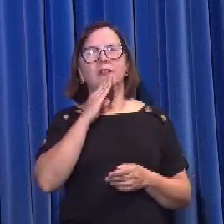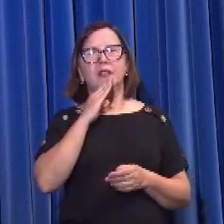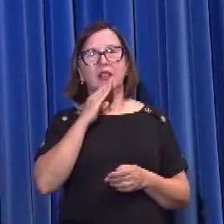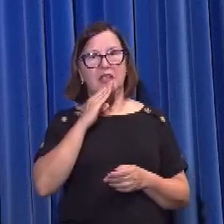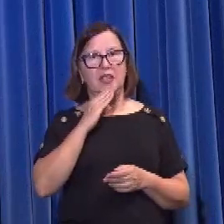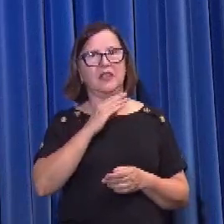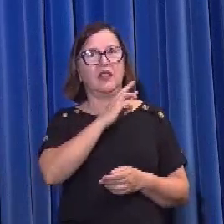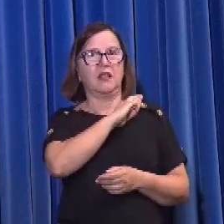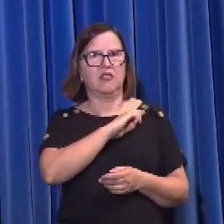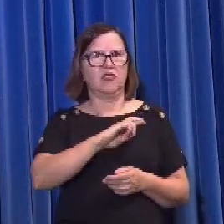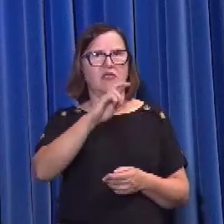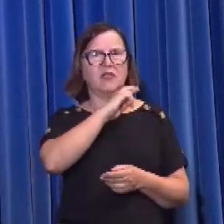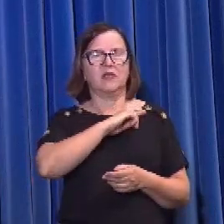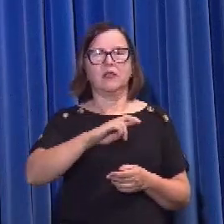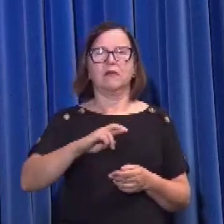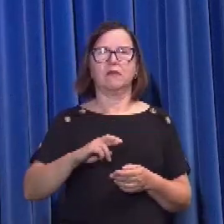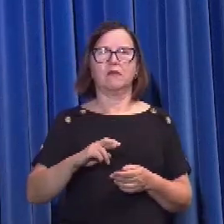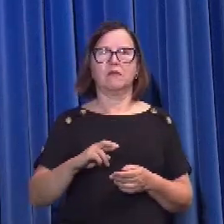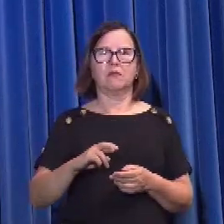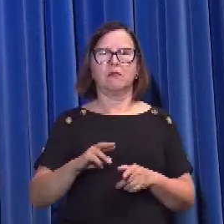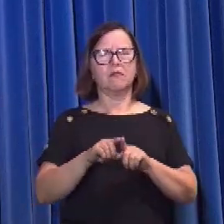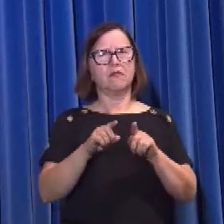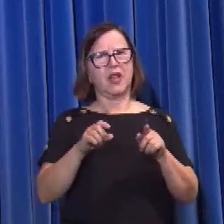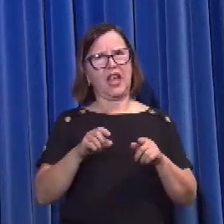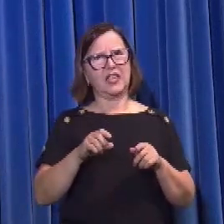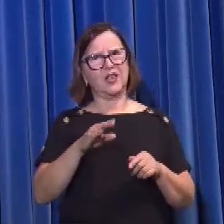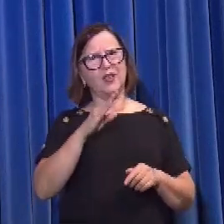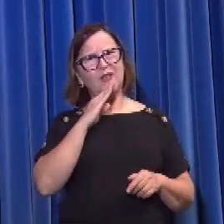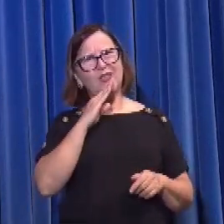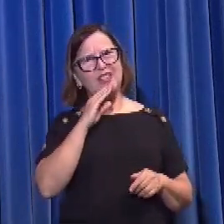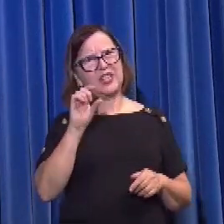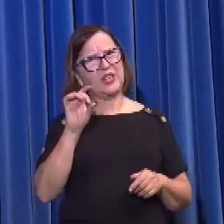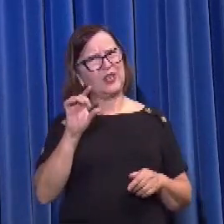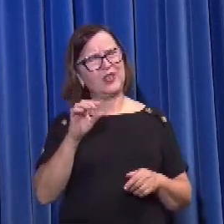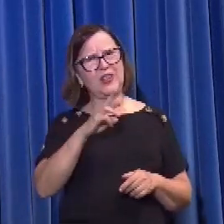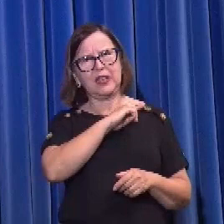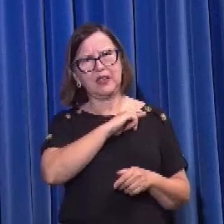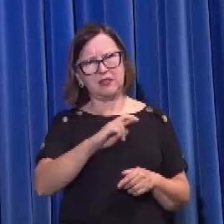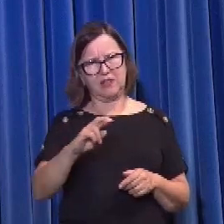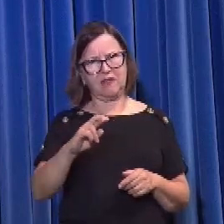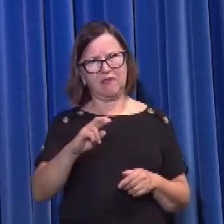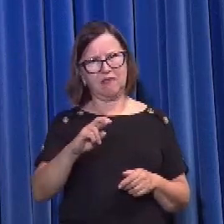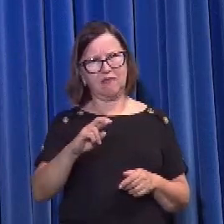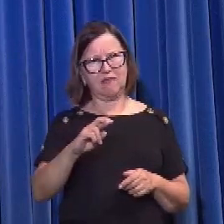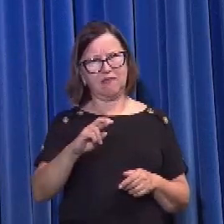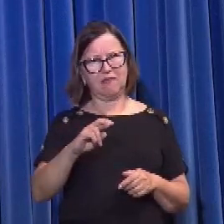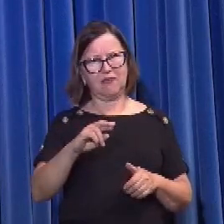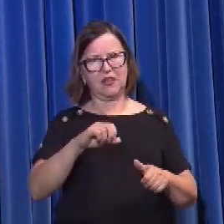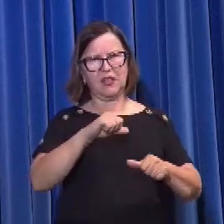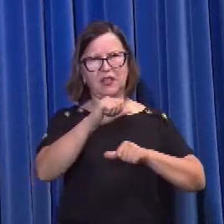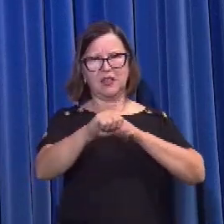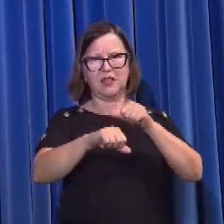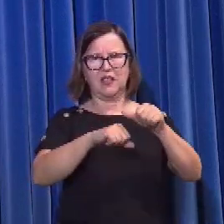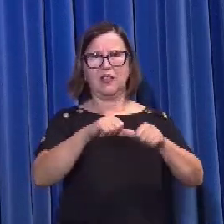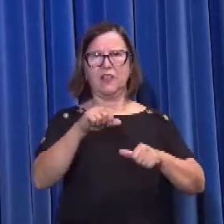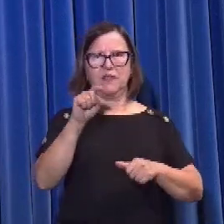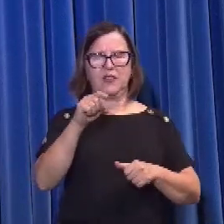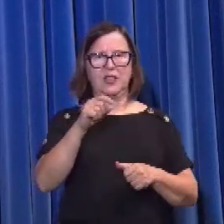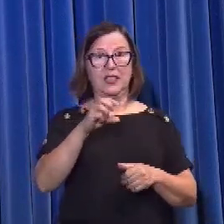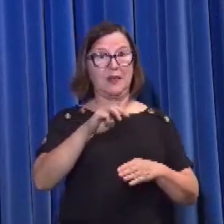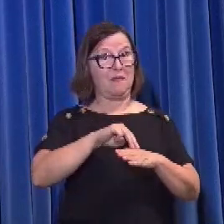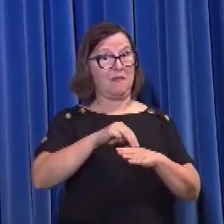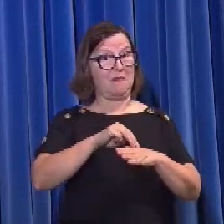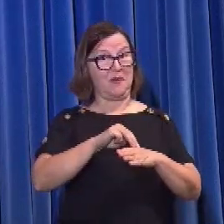Será que você conhecer sobre religião é algo que te torna membro da família de Deus? É algo que te